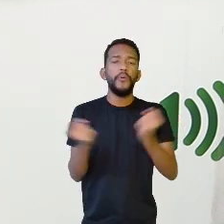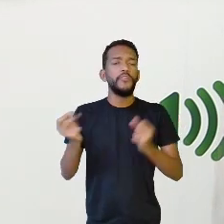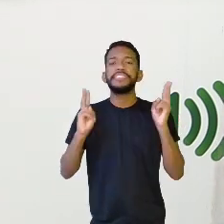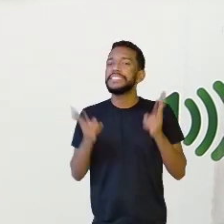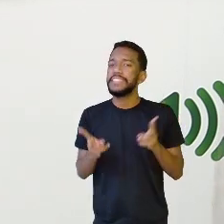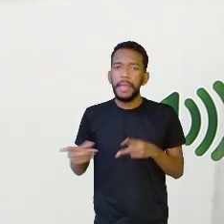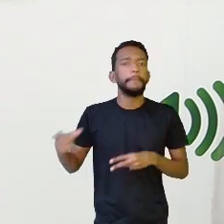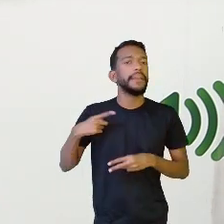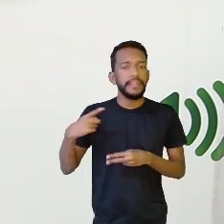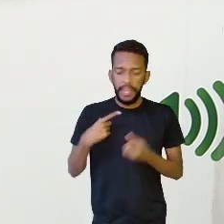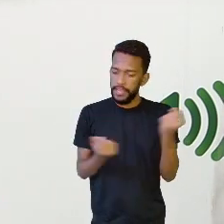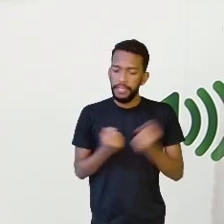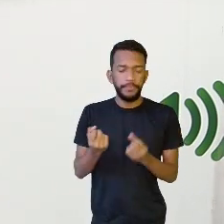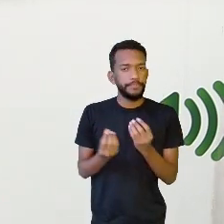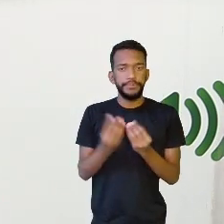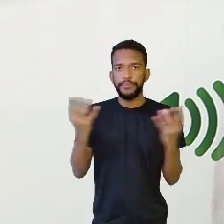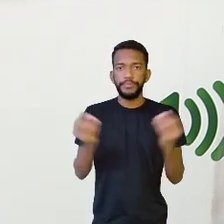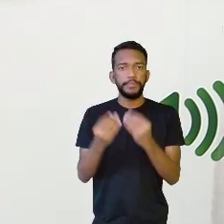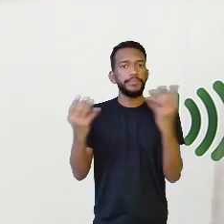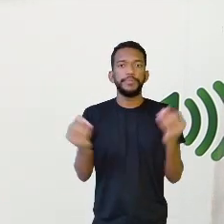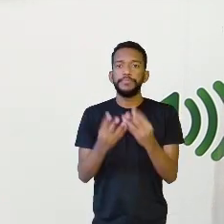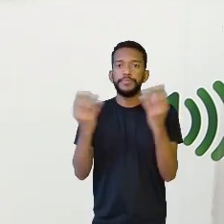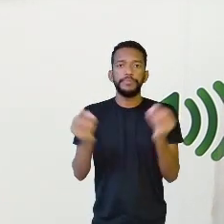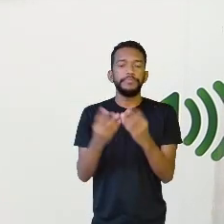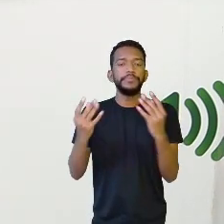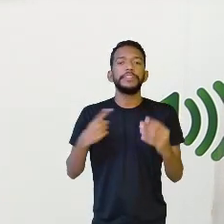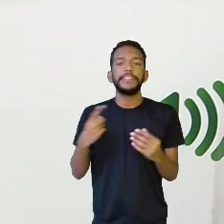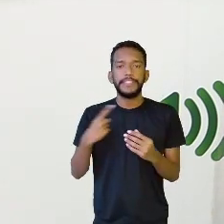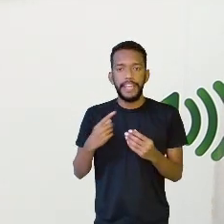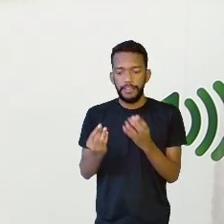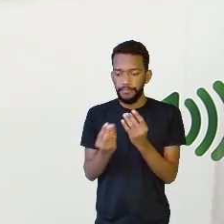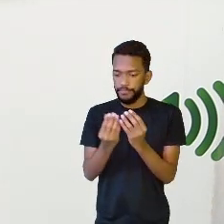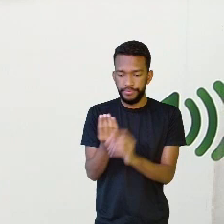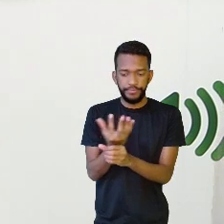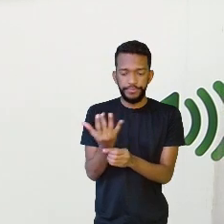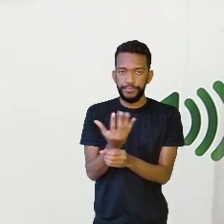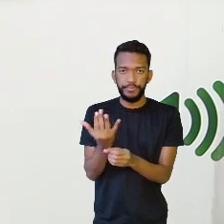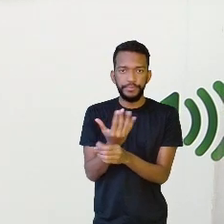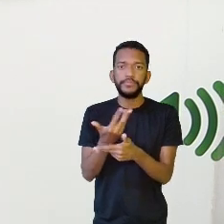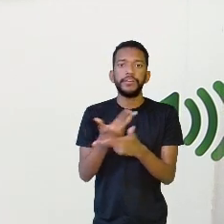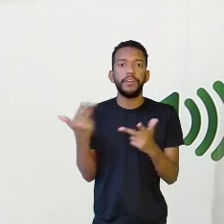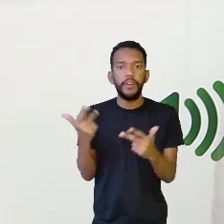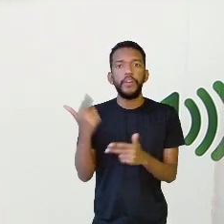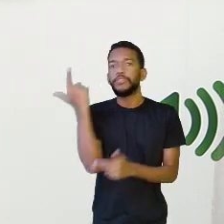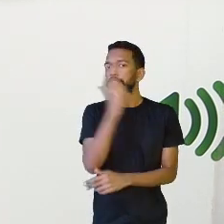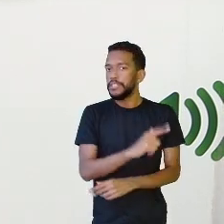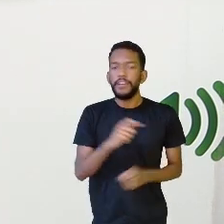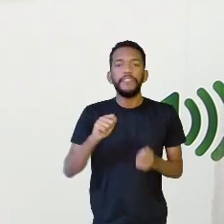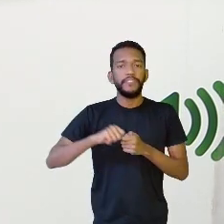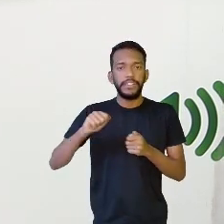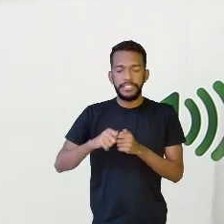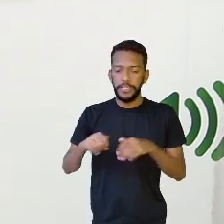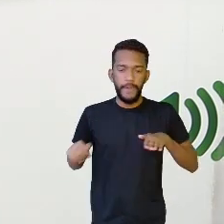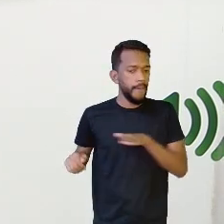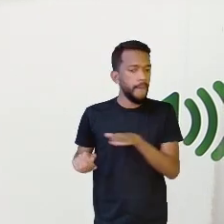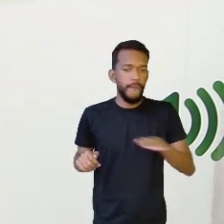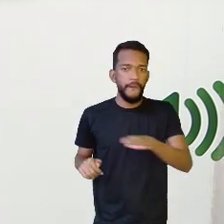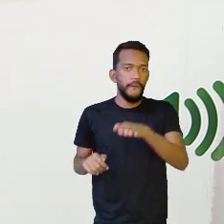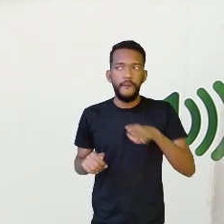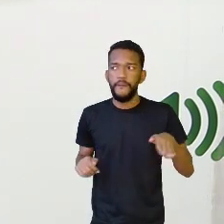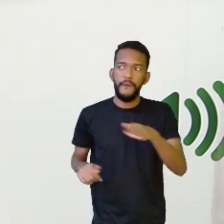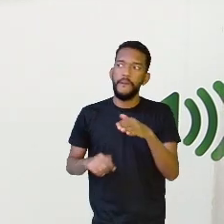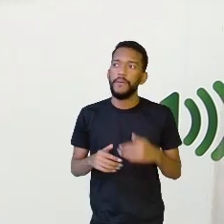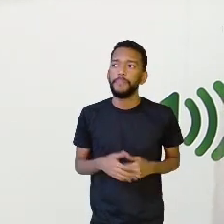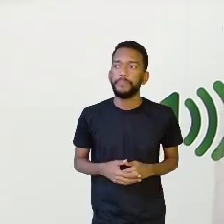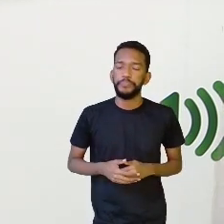um processo de combustão acontecendo. Há uma queima de combustível para fazer com que eles se locomovam. Onde